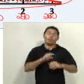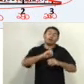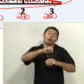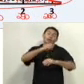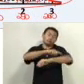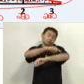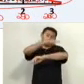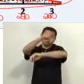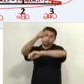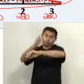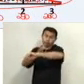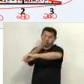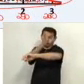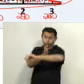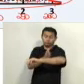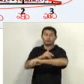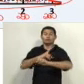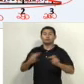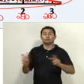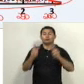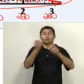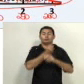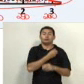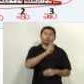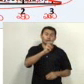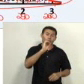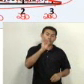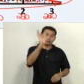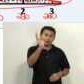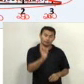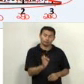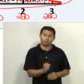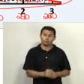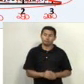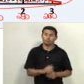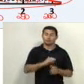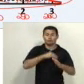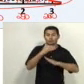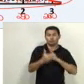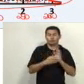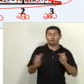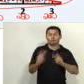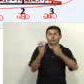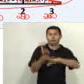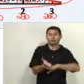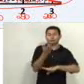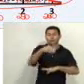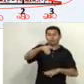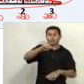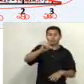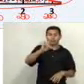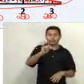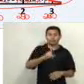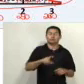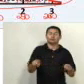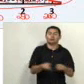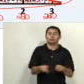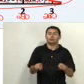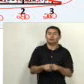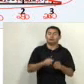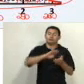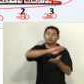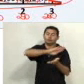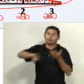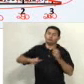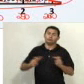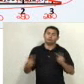Ou, eu tenho o valor 50%, que é todo o valor acima da média, e tiro o